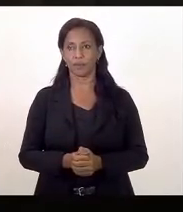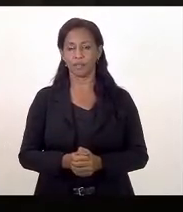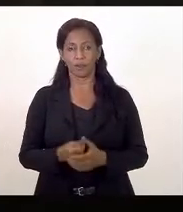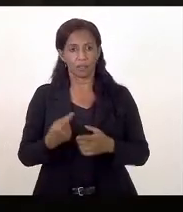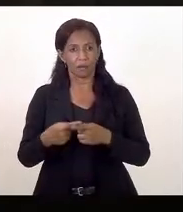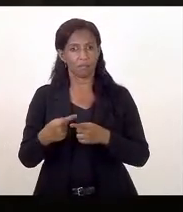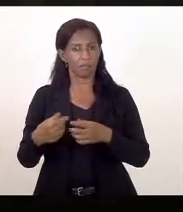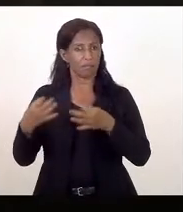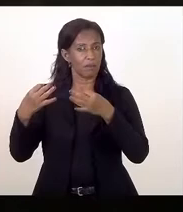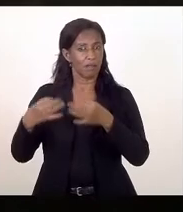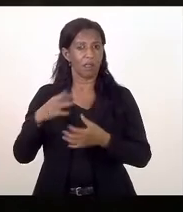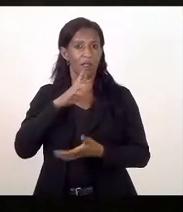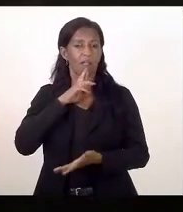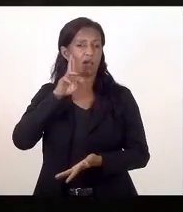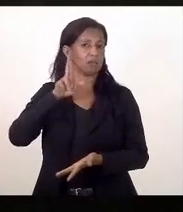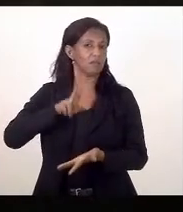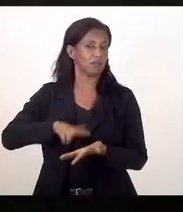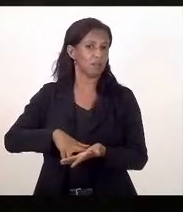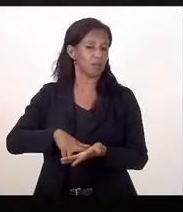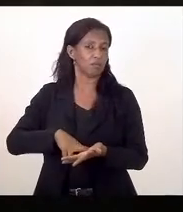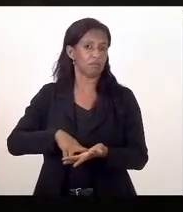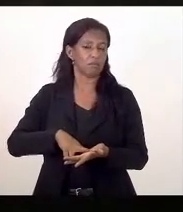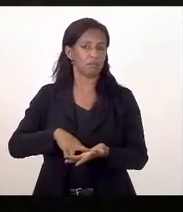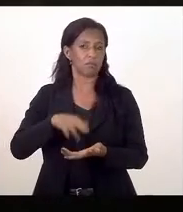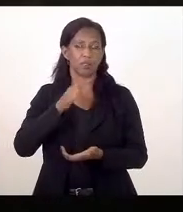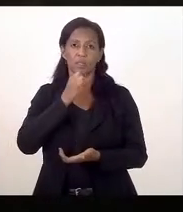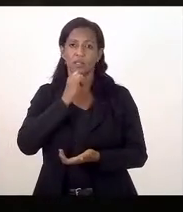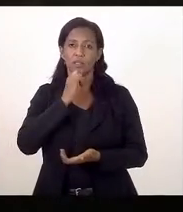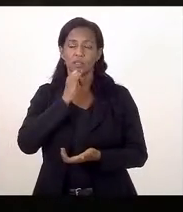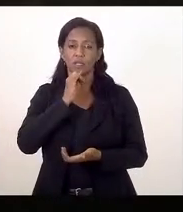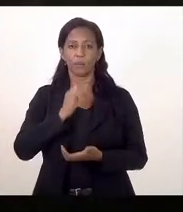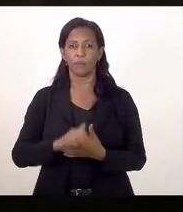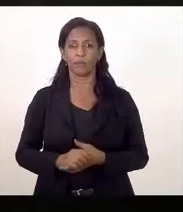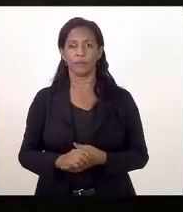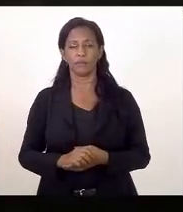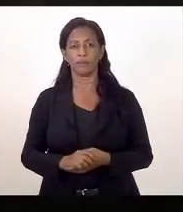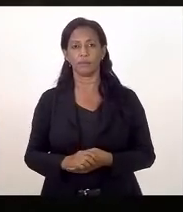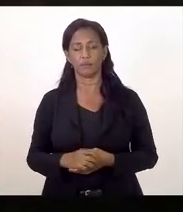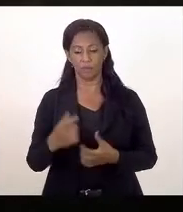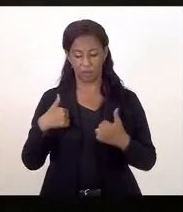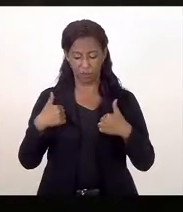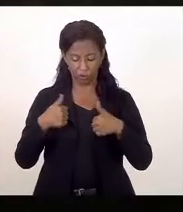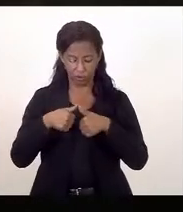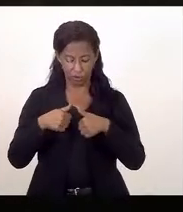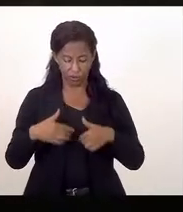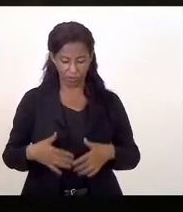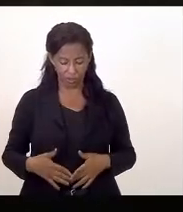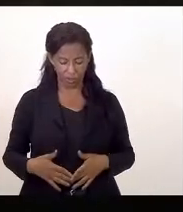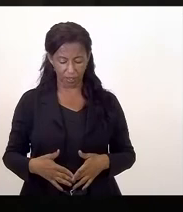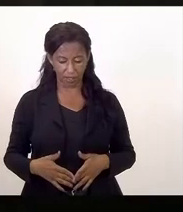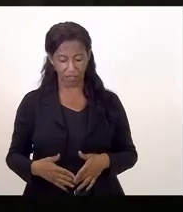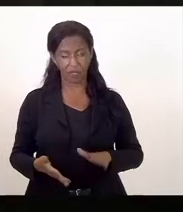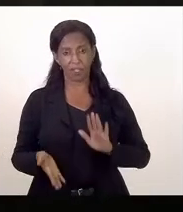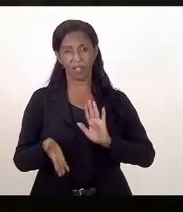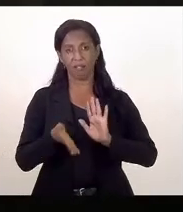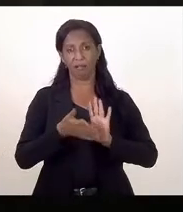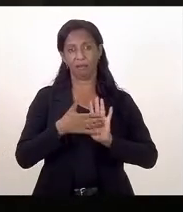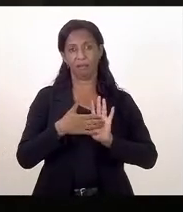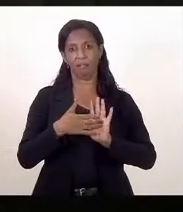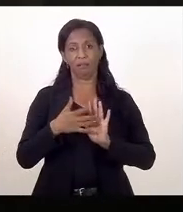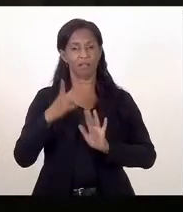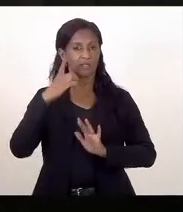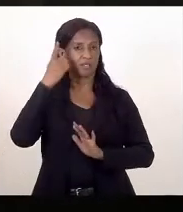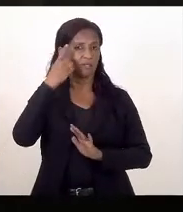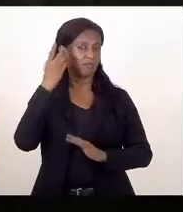e a razão, por exemplo, de eu estar aqui com o mandato de deputado estadual.